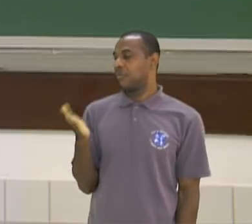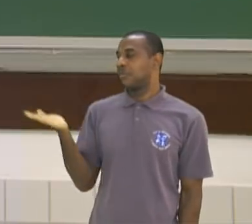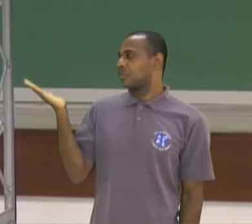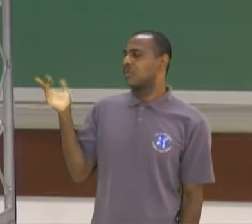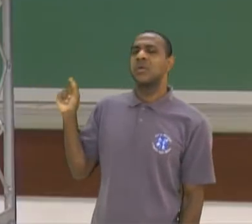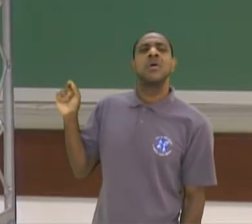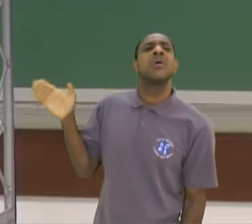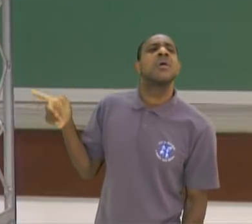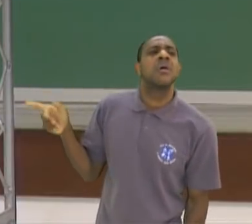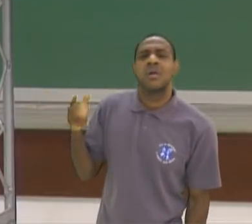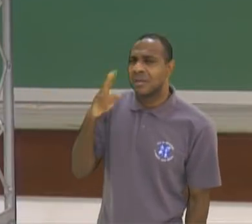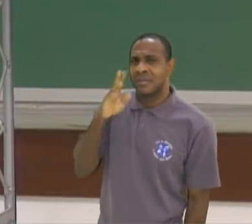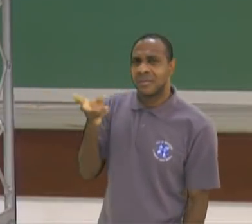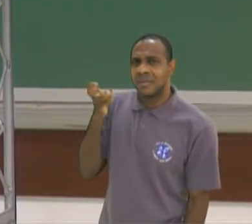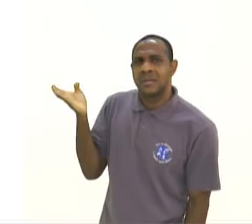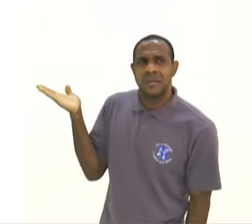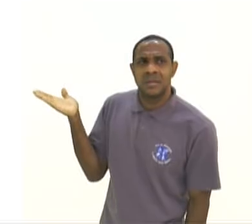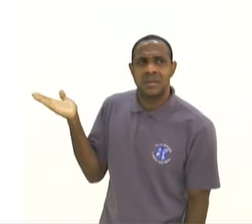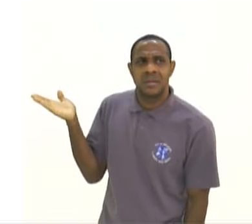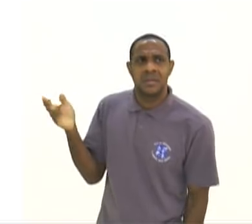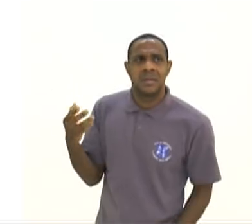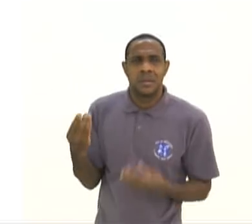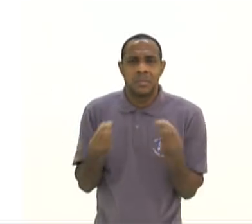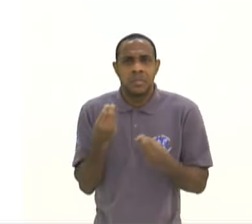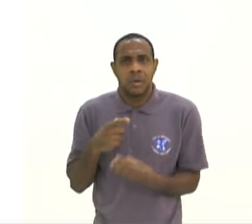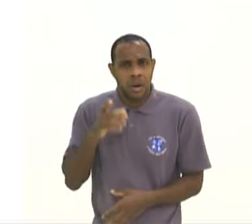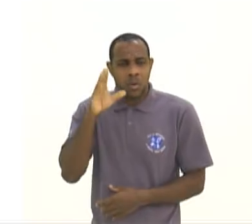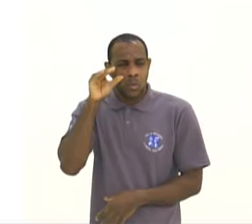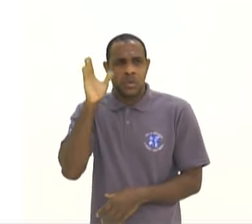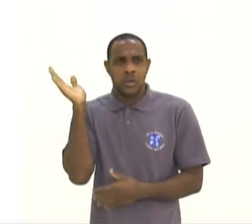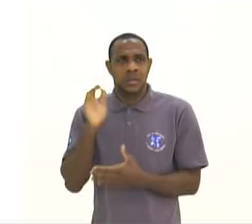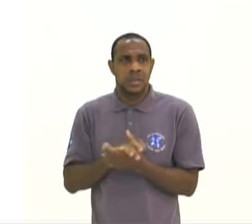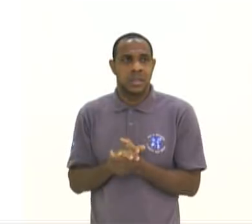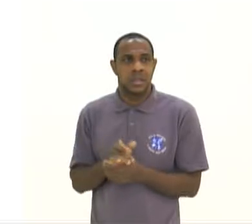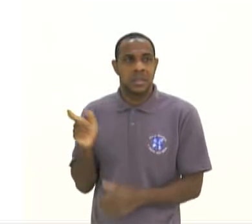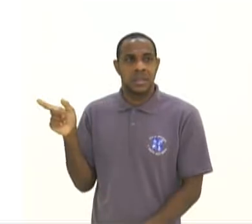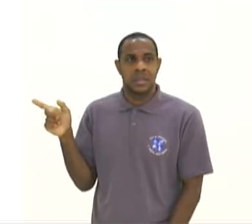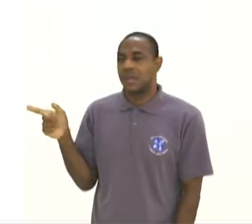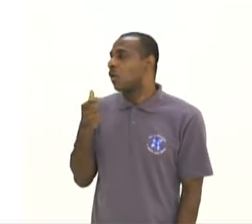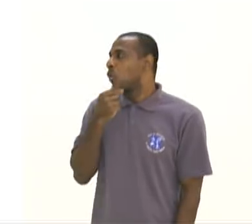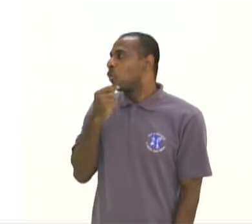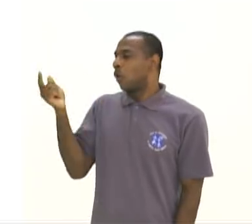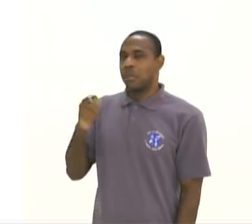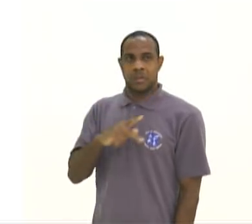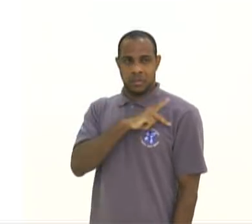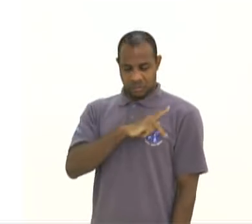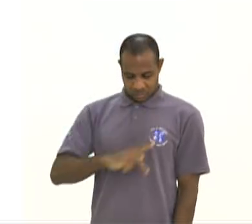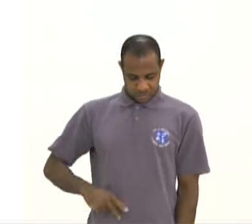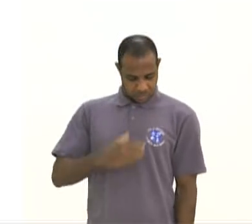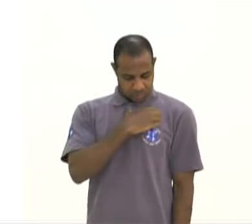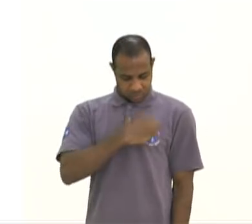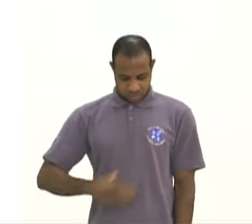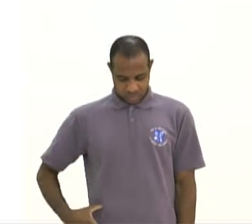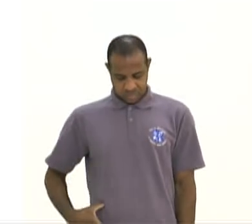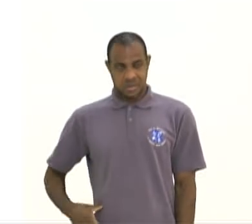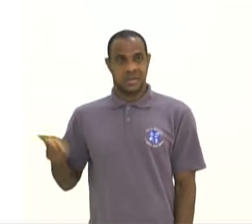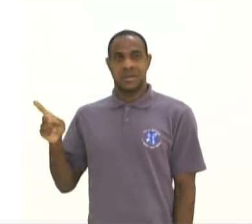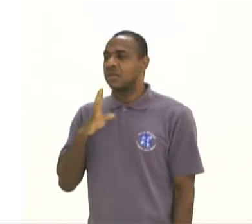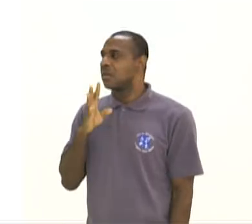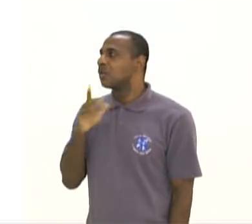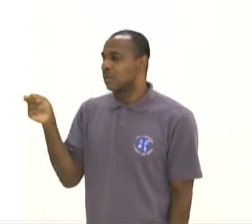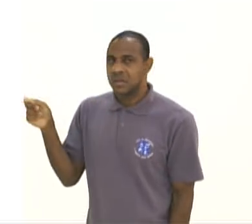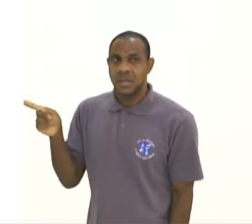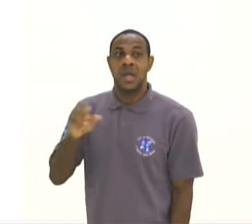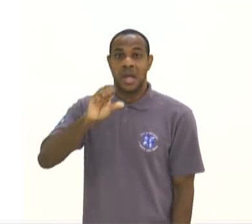tela, enchendo sua tela, mostra essa situação curiosa. Esse senhor em primeiro plano com a faixa, você conhece,